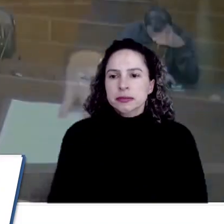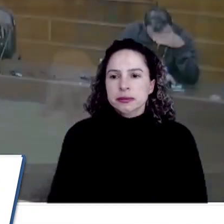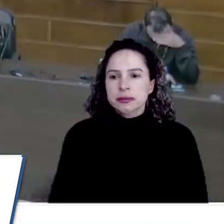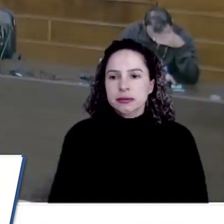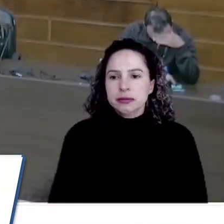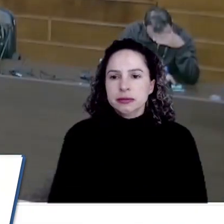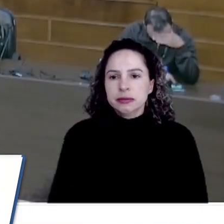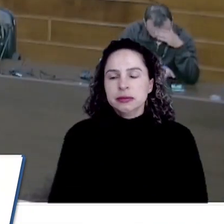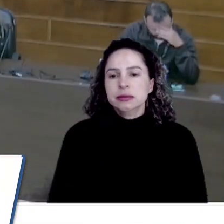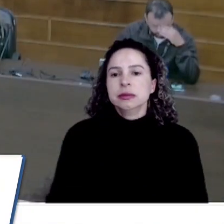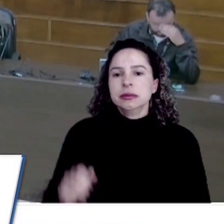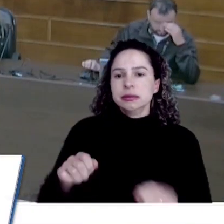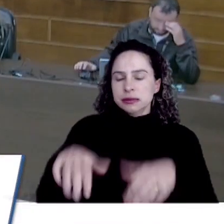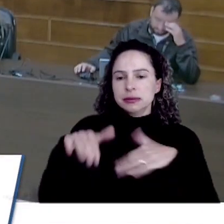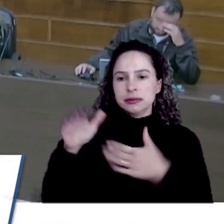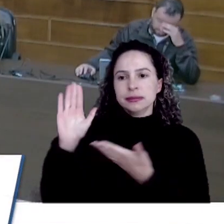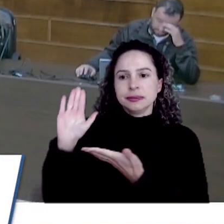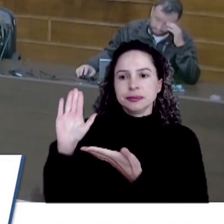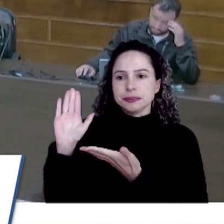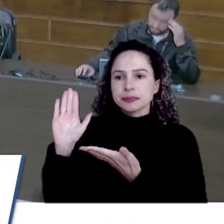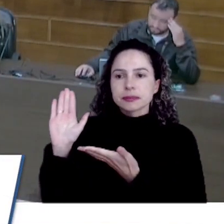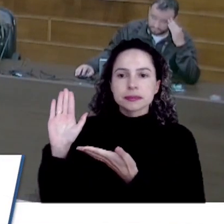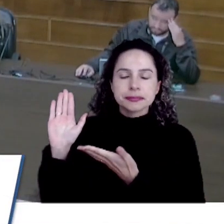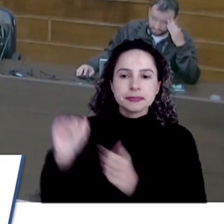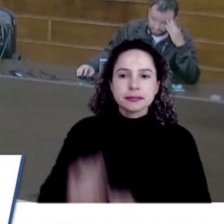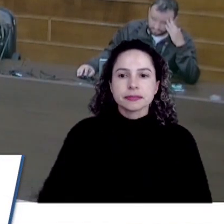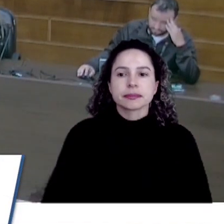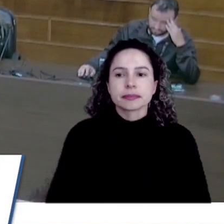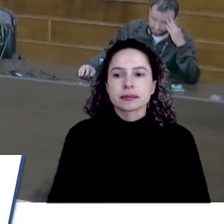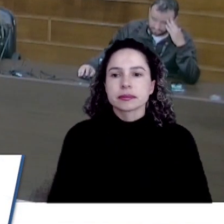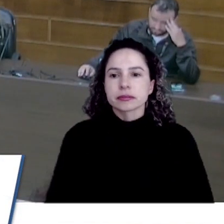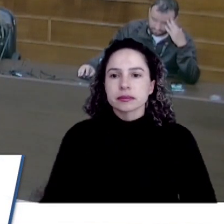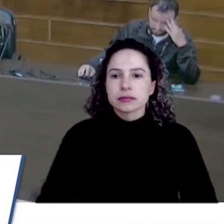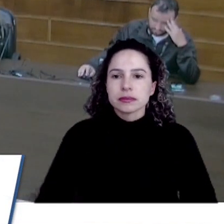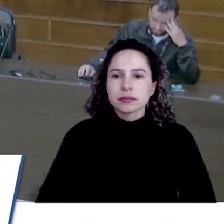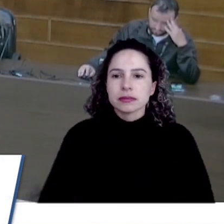Com a palavra, plenário. Agora.